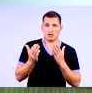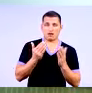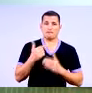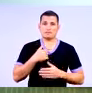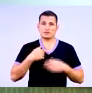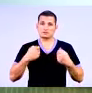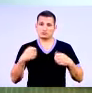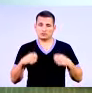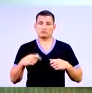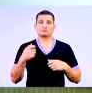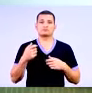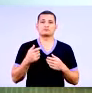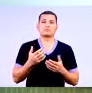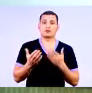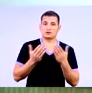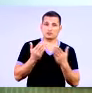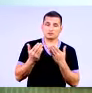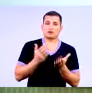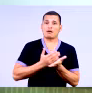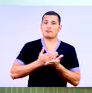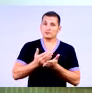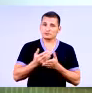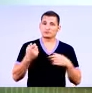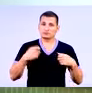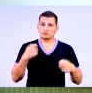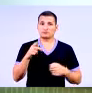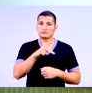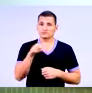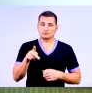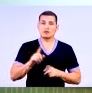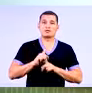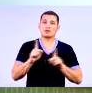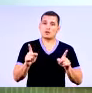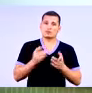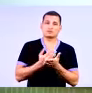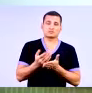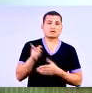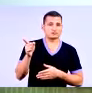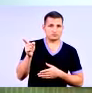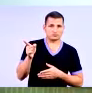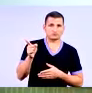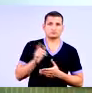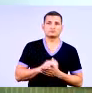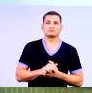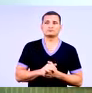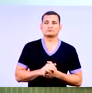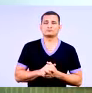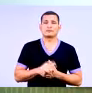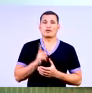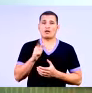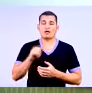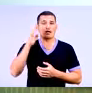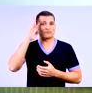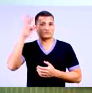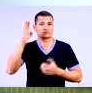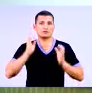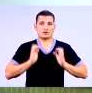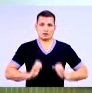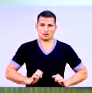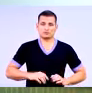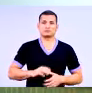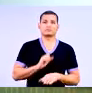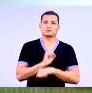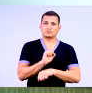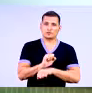analisar a partir das necessidades de um professor e não das necessidades dele, né? Então, essa é a reflexão ética que se